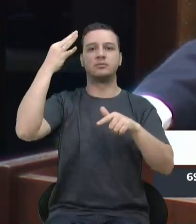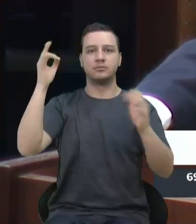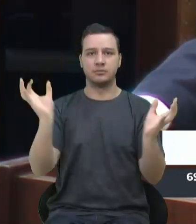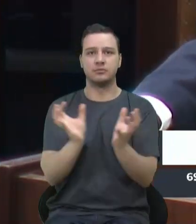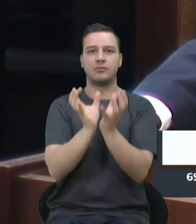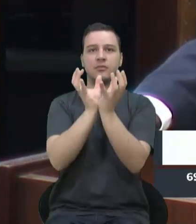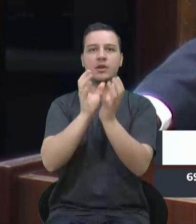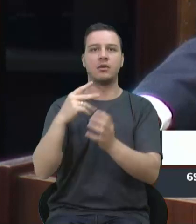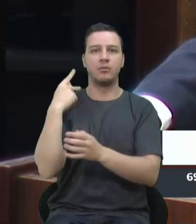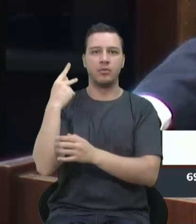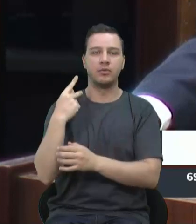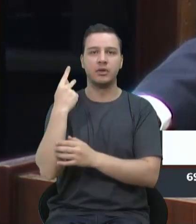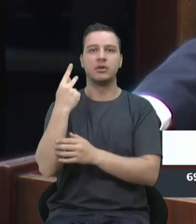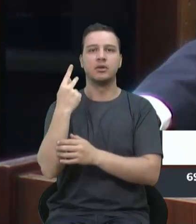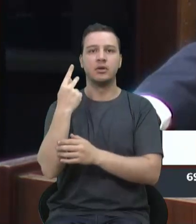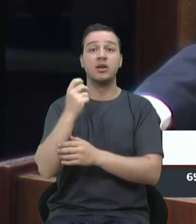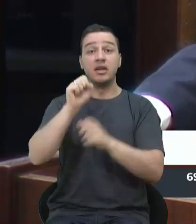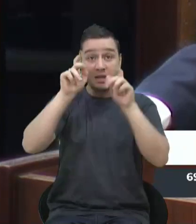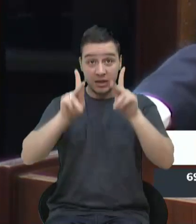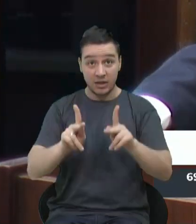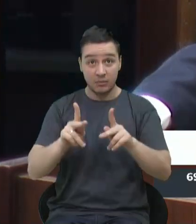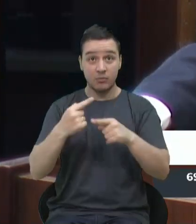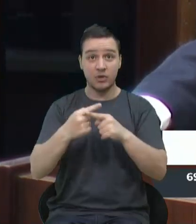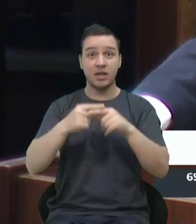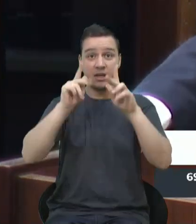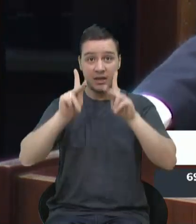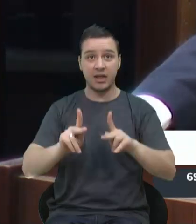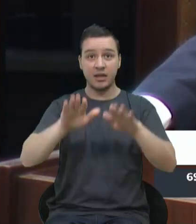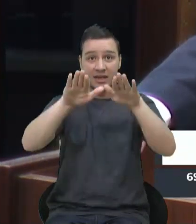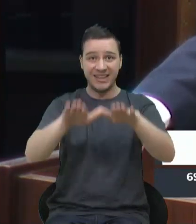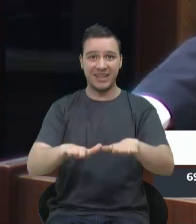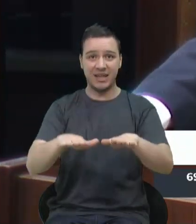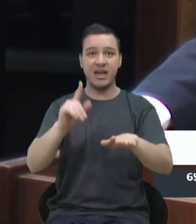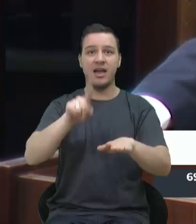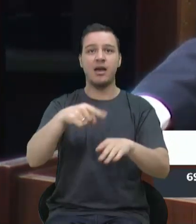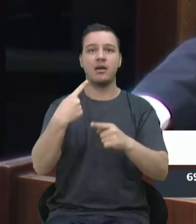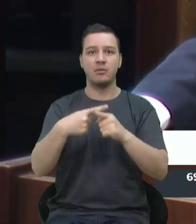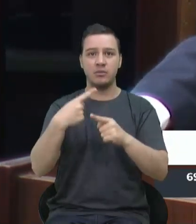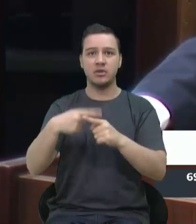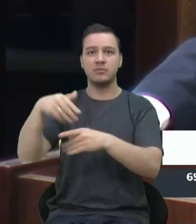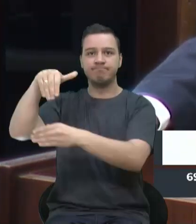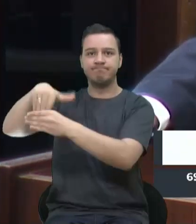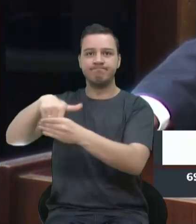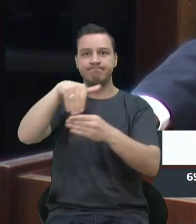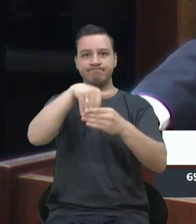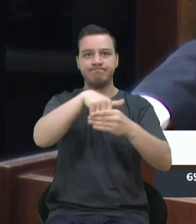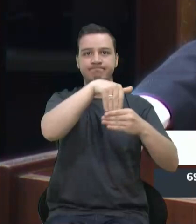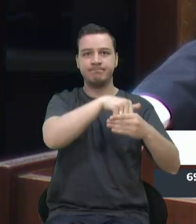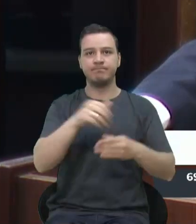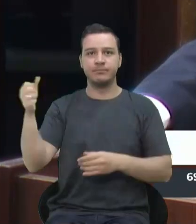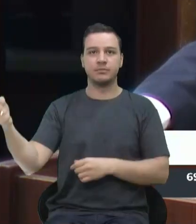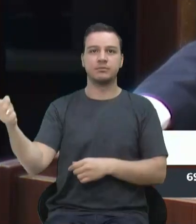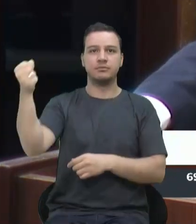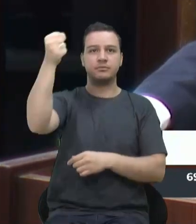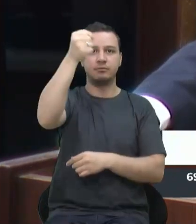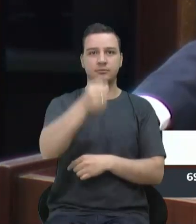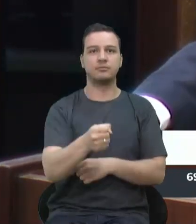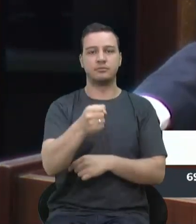no parlamento está porque recebeu um mandato, foi constituído pelas urnas. Pouquíssimas